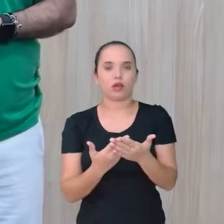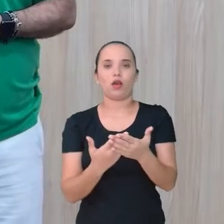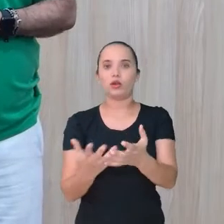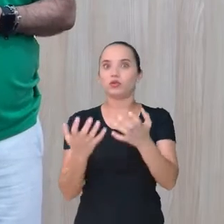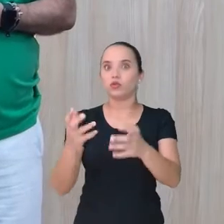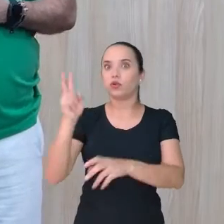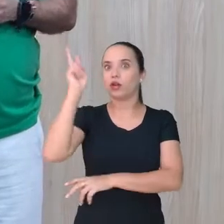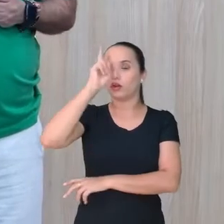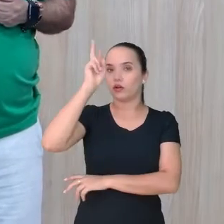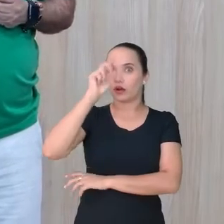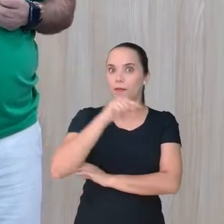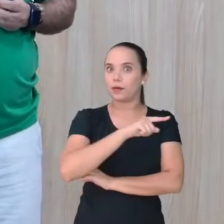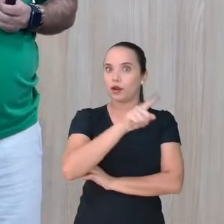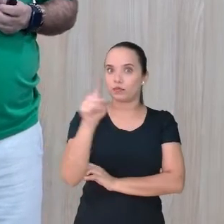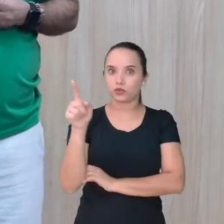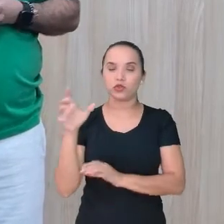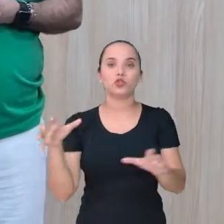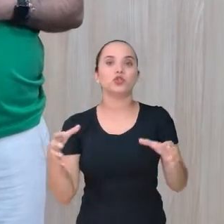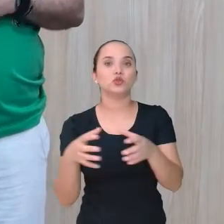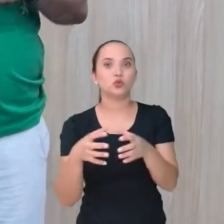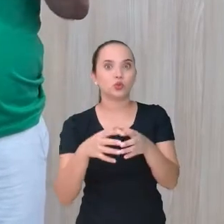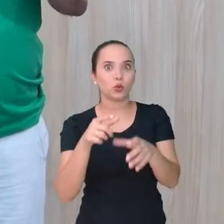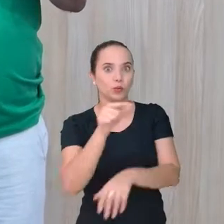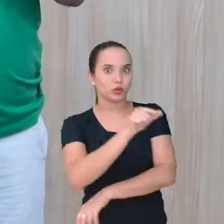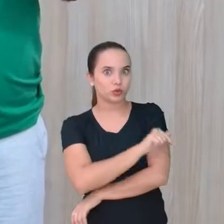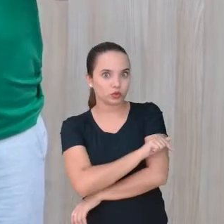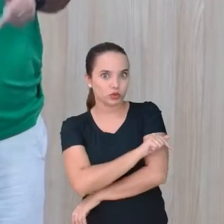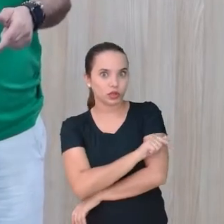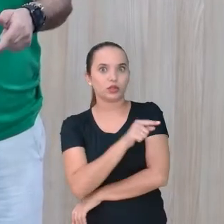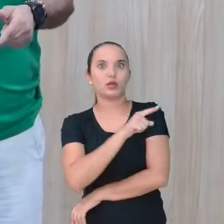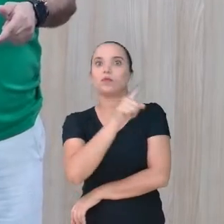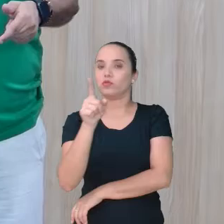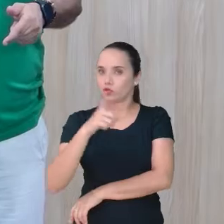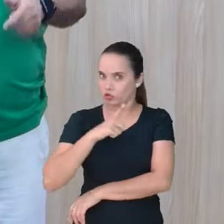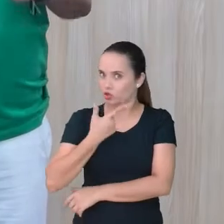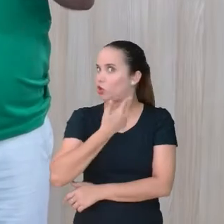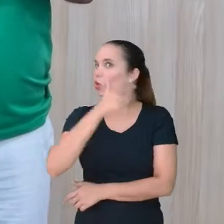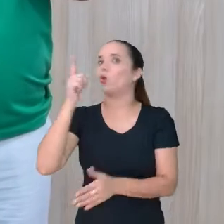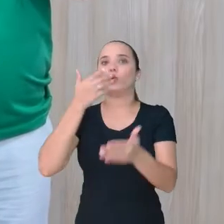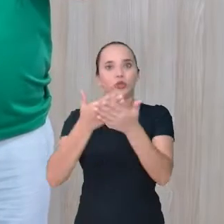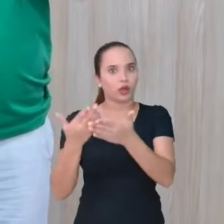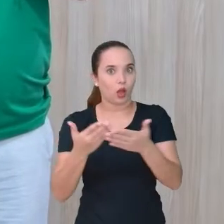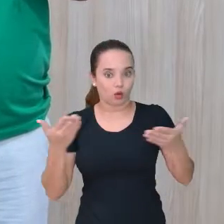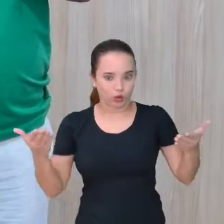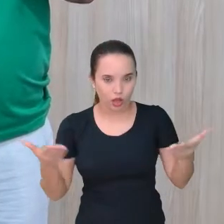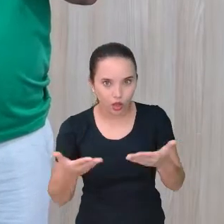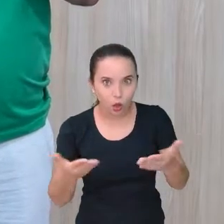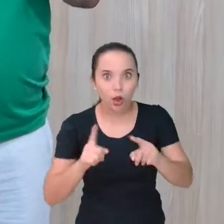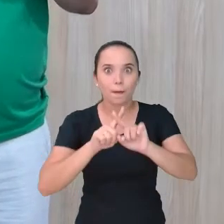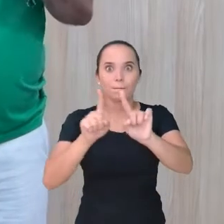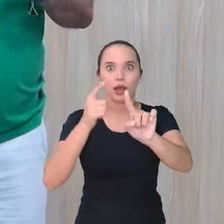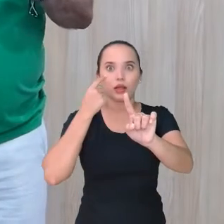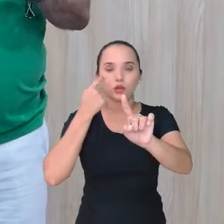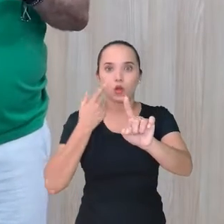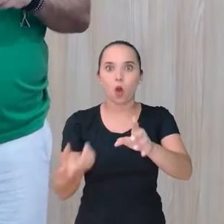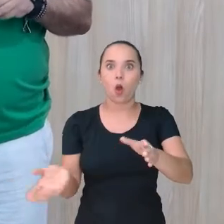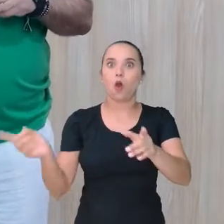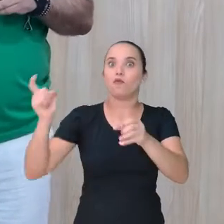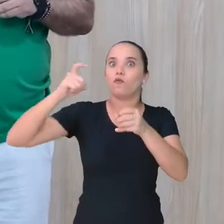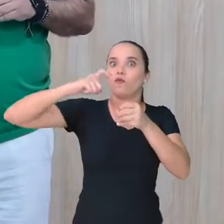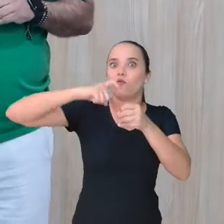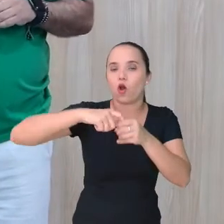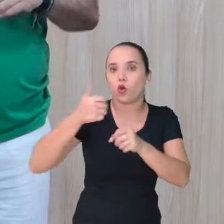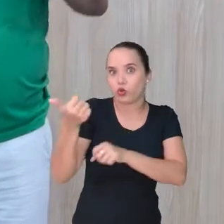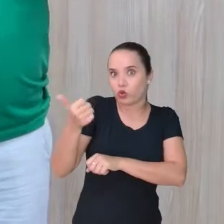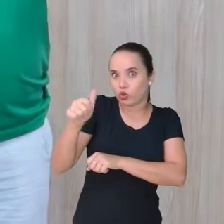lembrar para vocês, turma do 7º ano, vocês terão outra aula agora, mas retornem, por favor, às